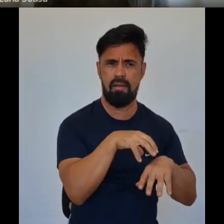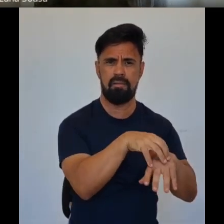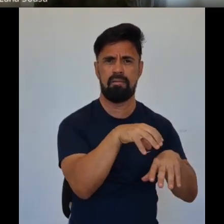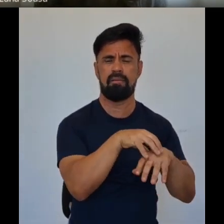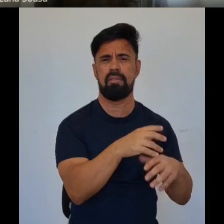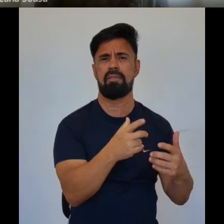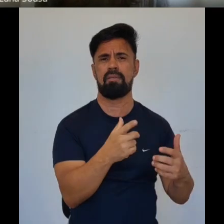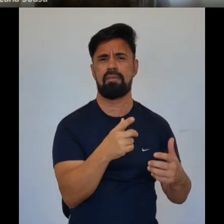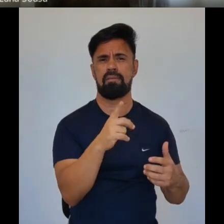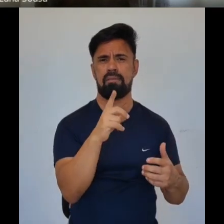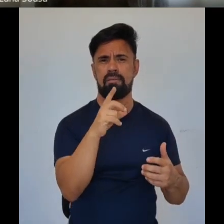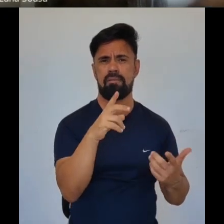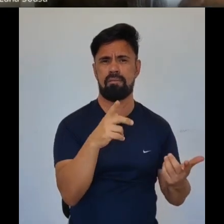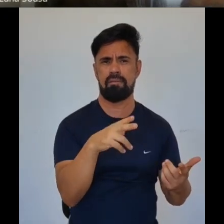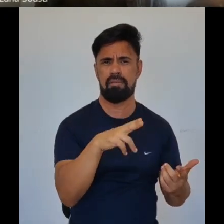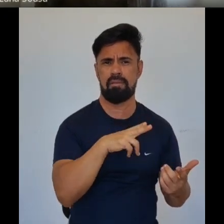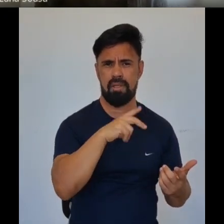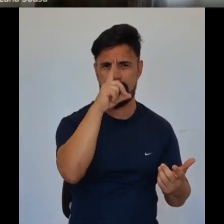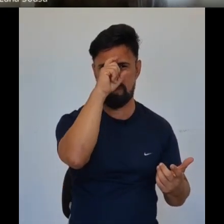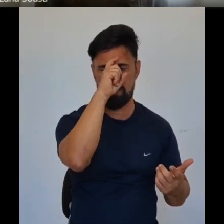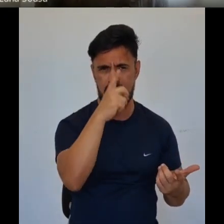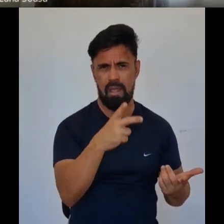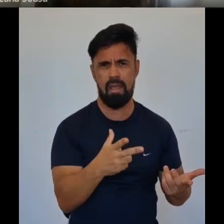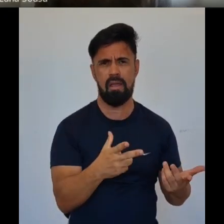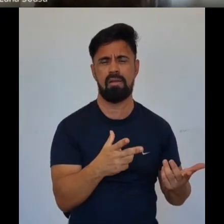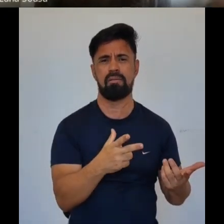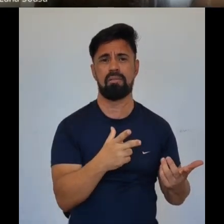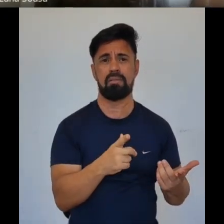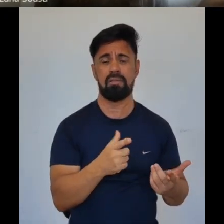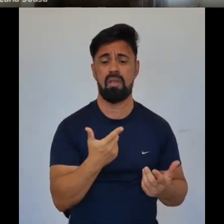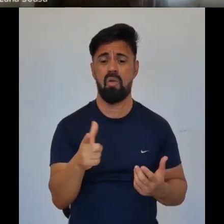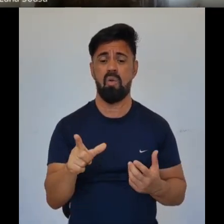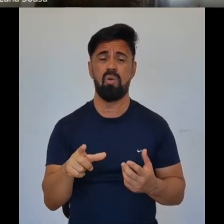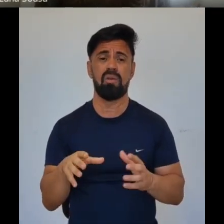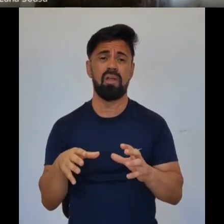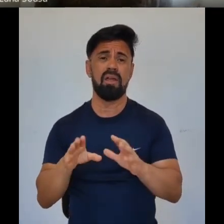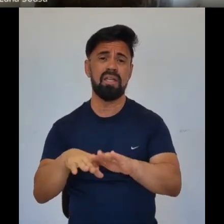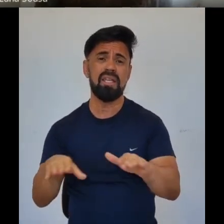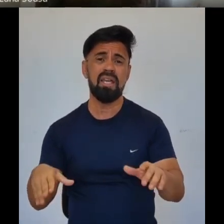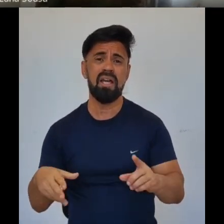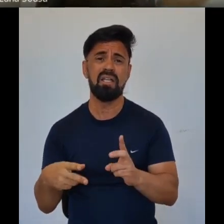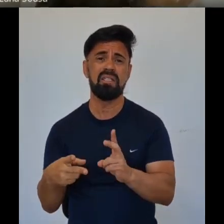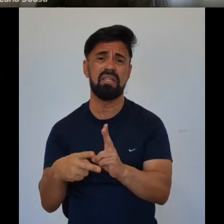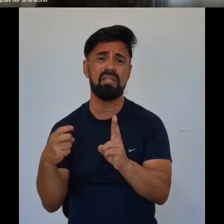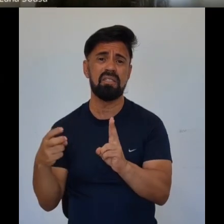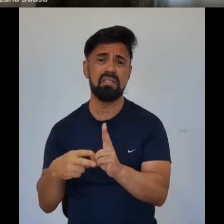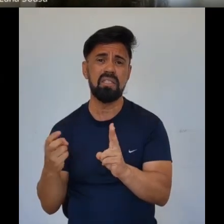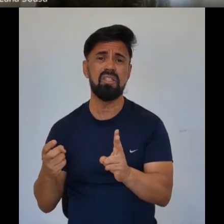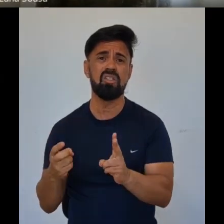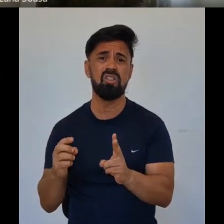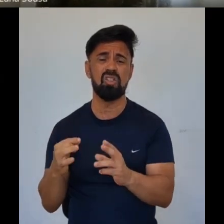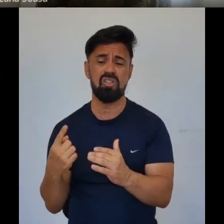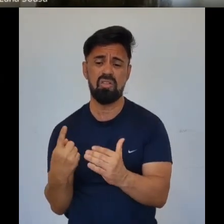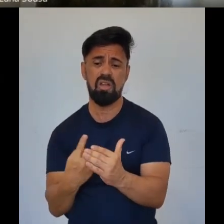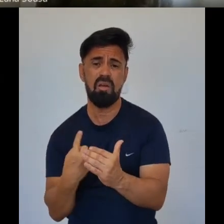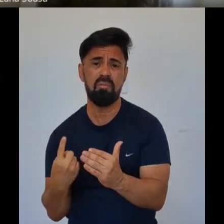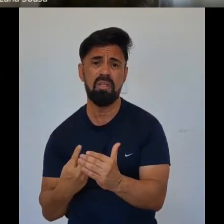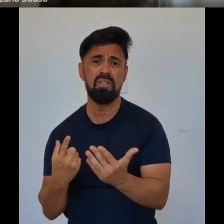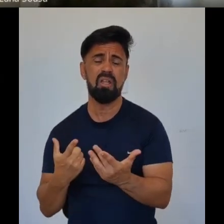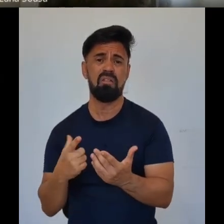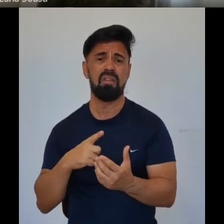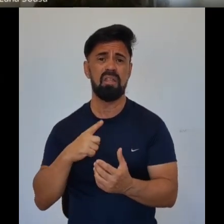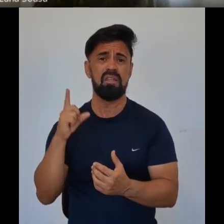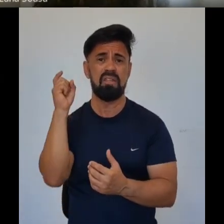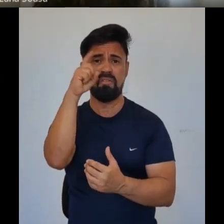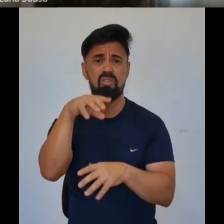uma classe social alta, que tem acesso a transporte, a serviços de saúde, durante a pandemia da Covid. E